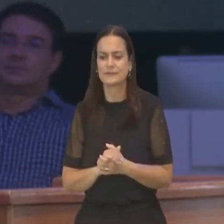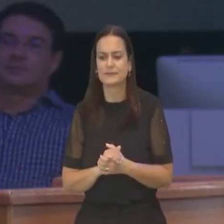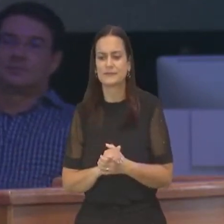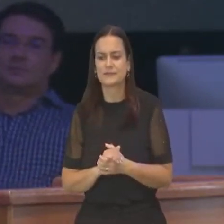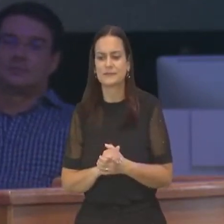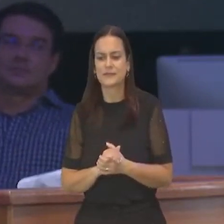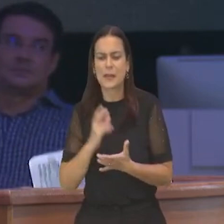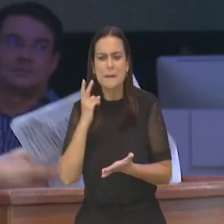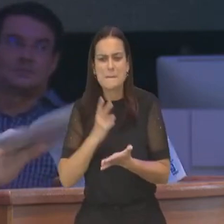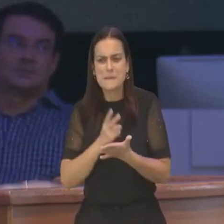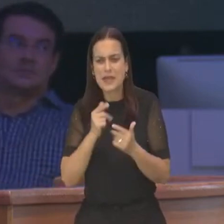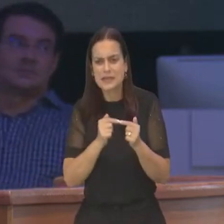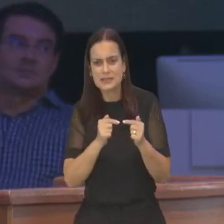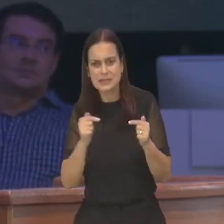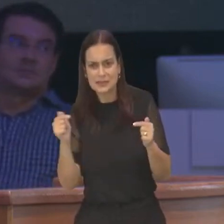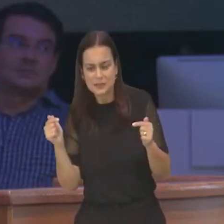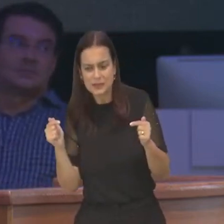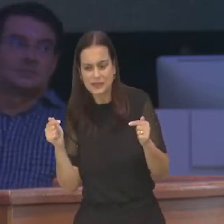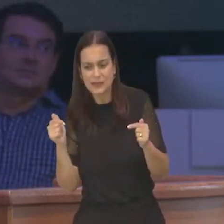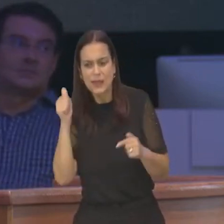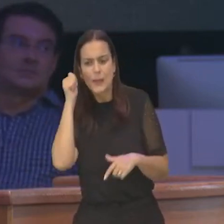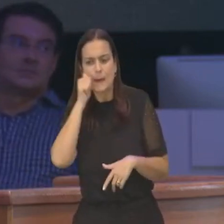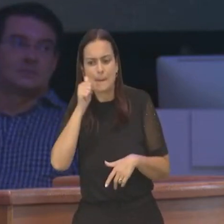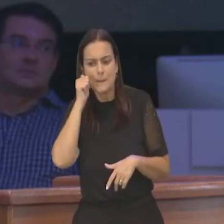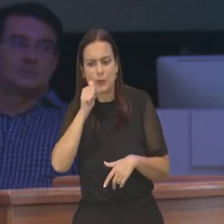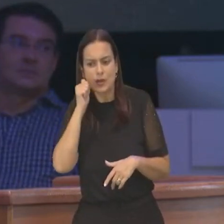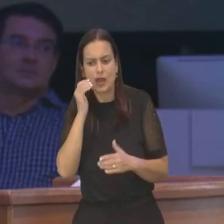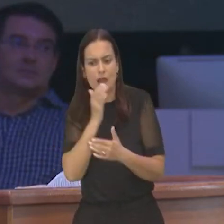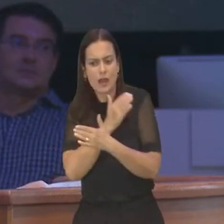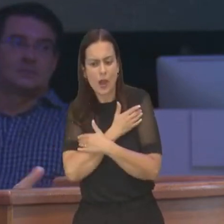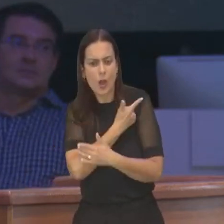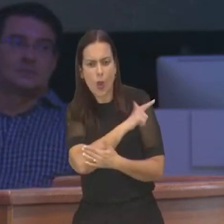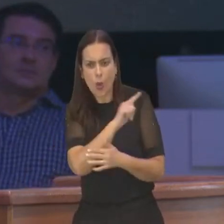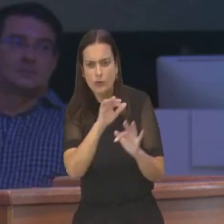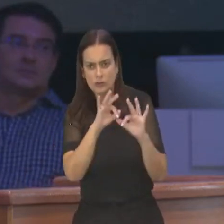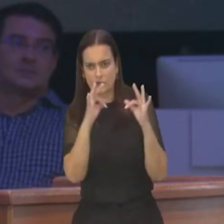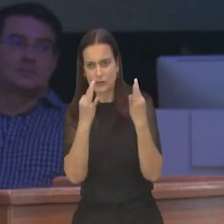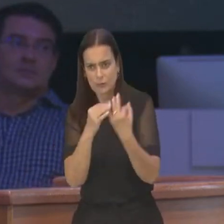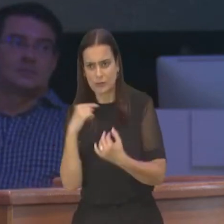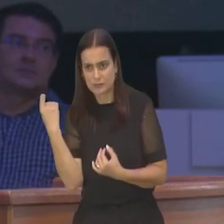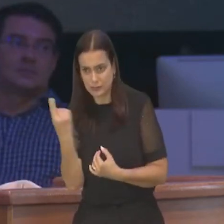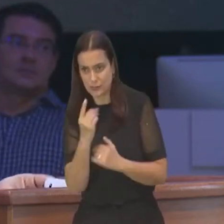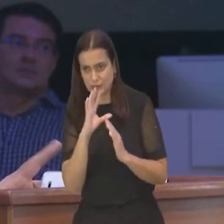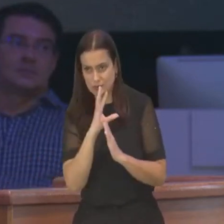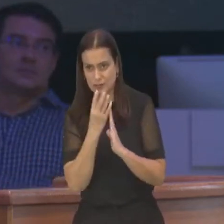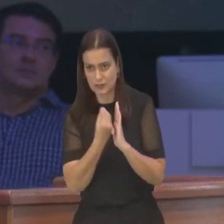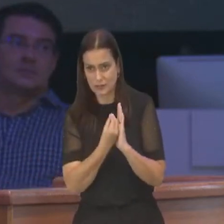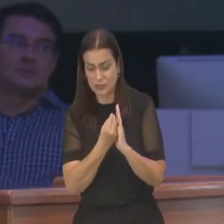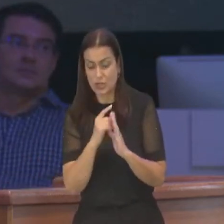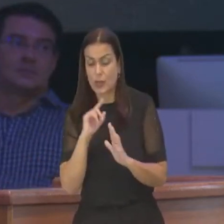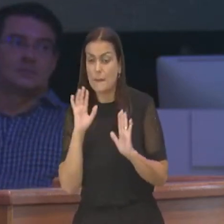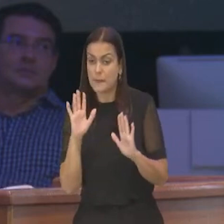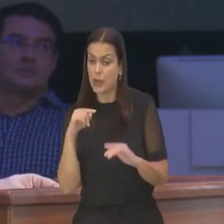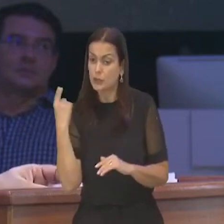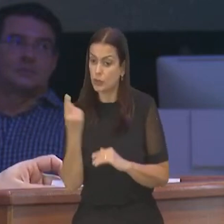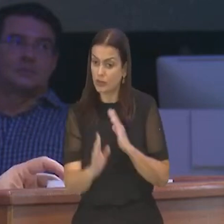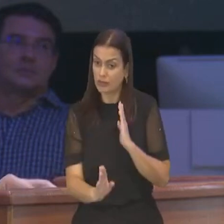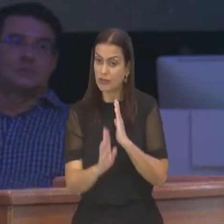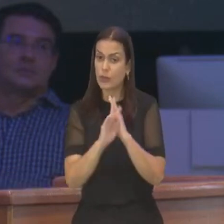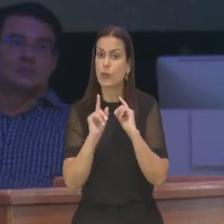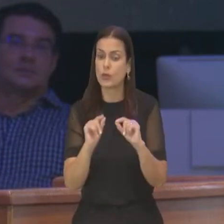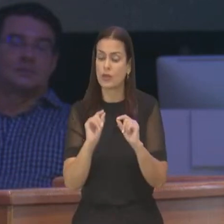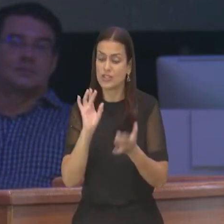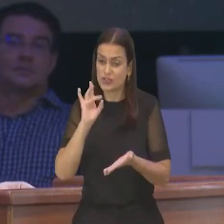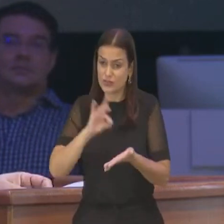e na mesma semana aquela mulher foi abraçada por outras famílias da nossa igreja. Mas nós descobrimos que aquela mulher, na